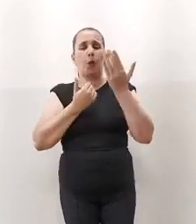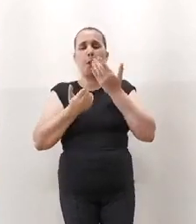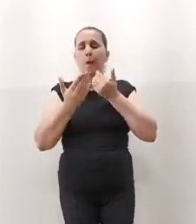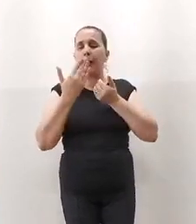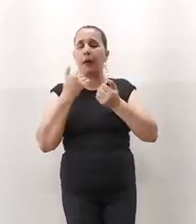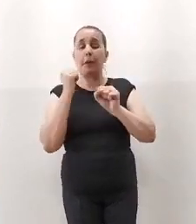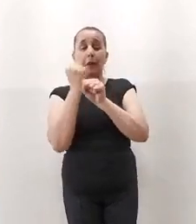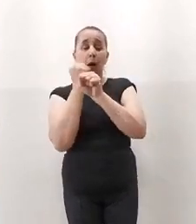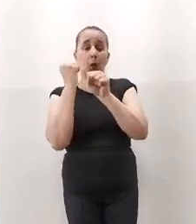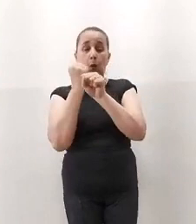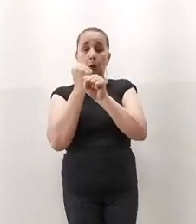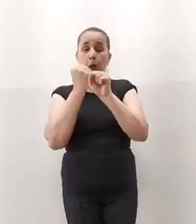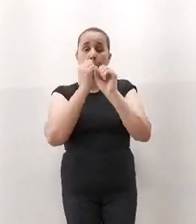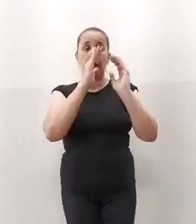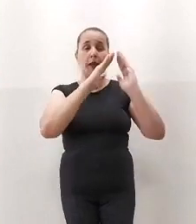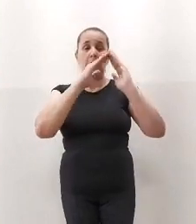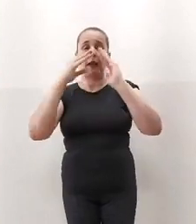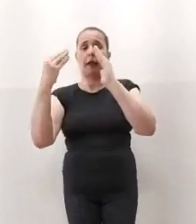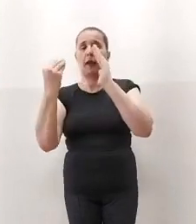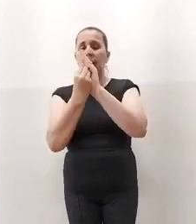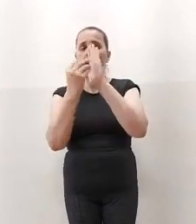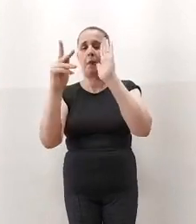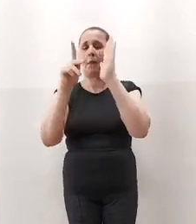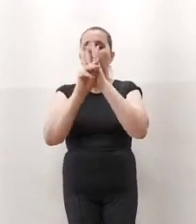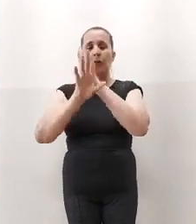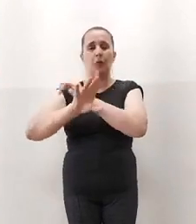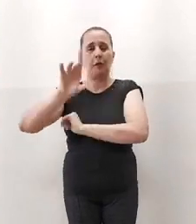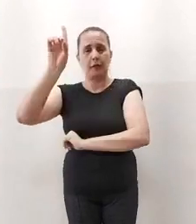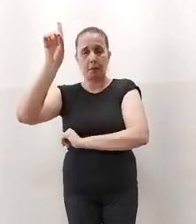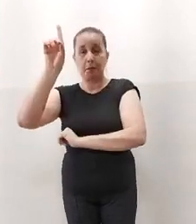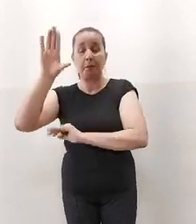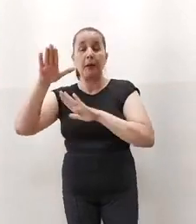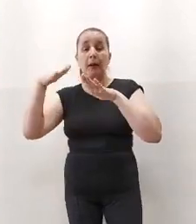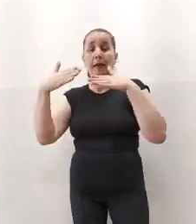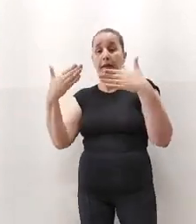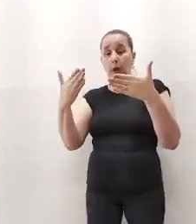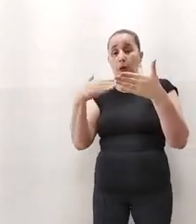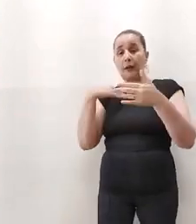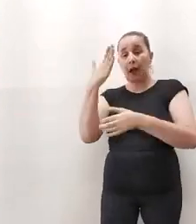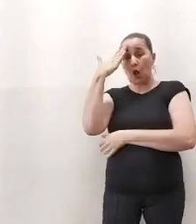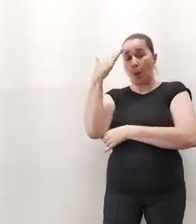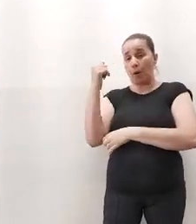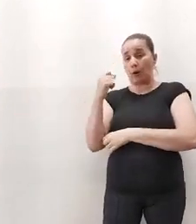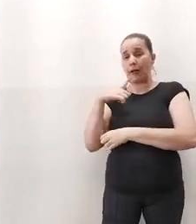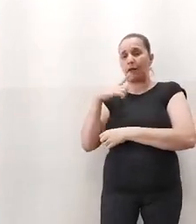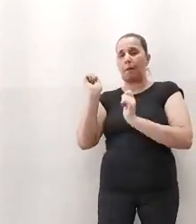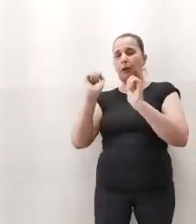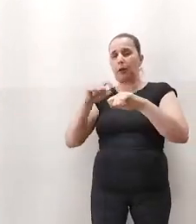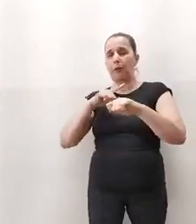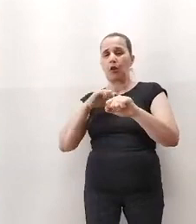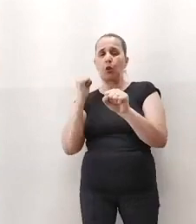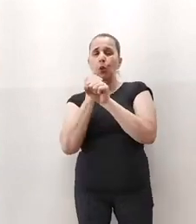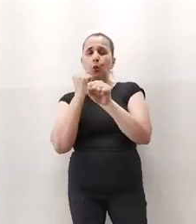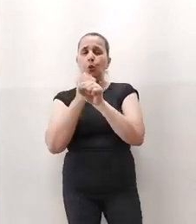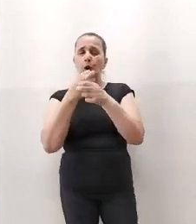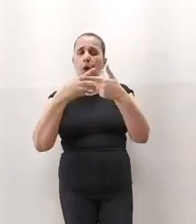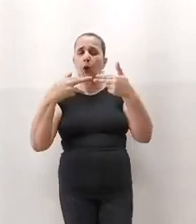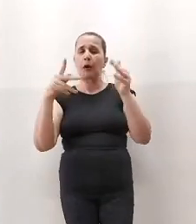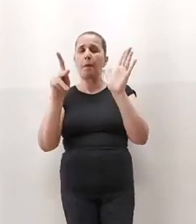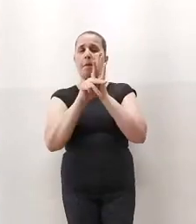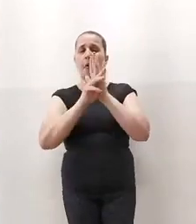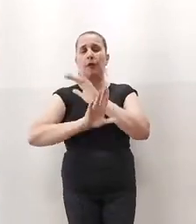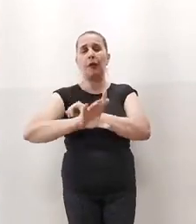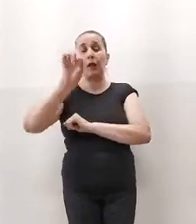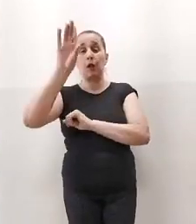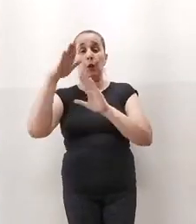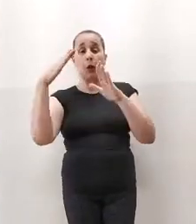a construção da casa de Deus, e aí Salomão teve a possibilidade de construir algo ali para Deus. Quando